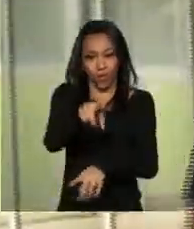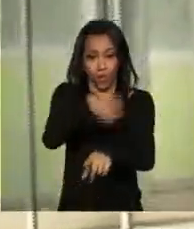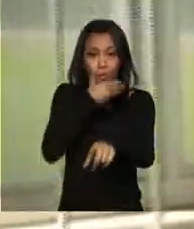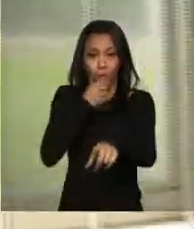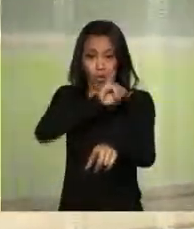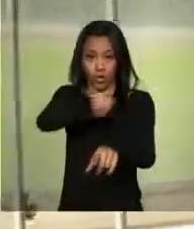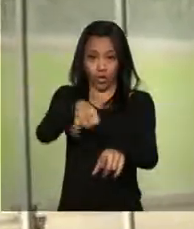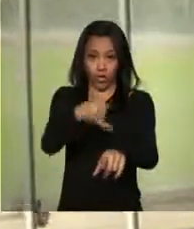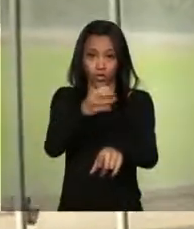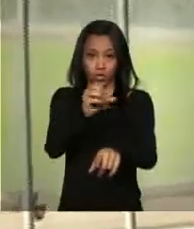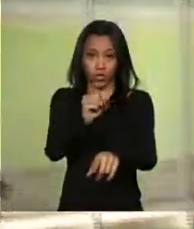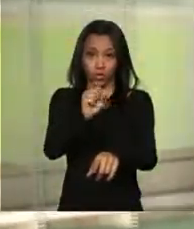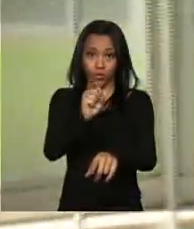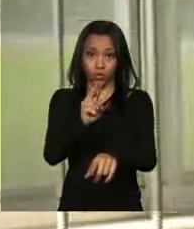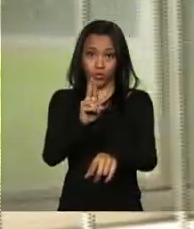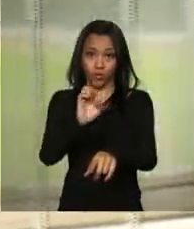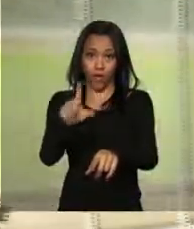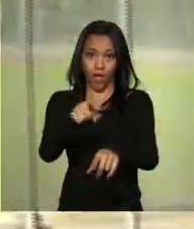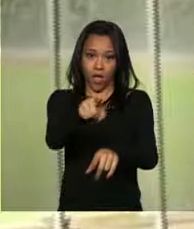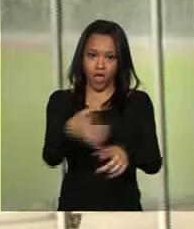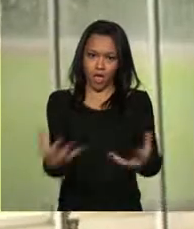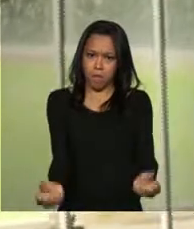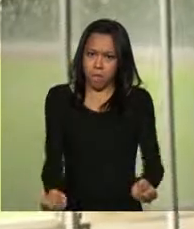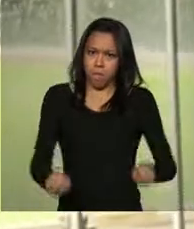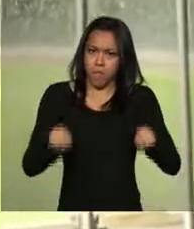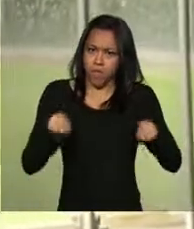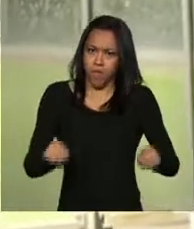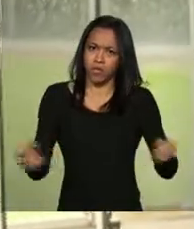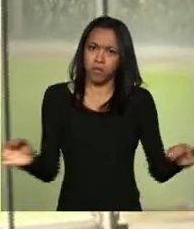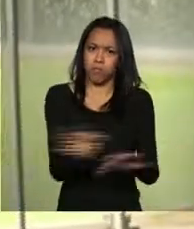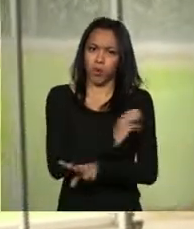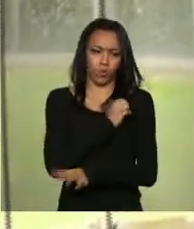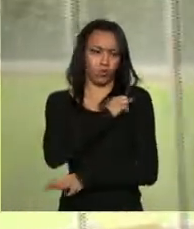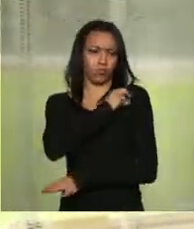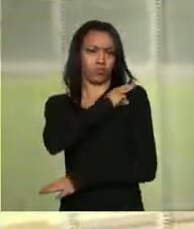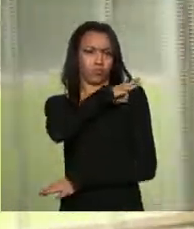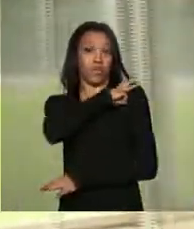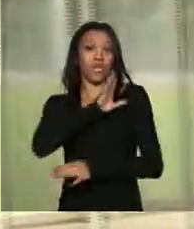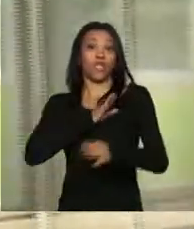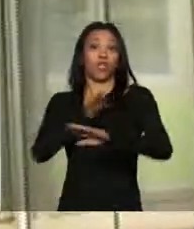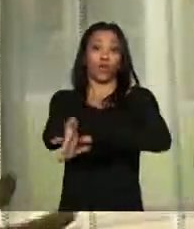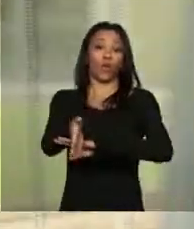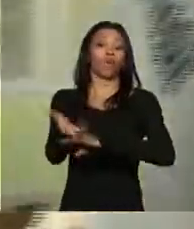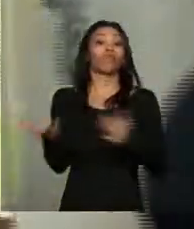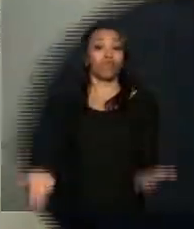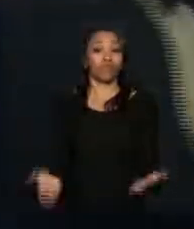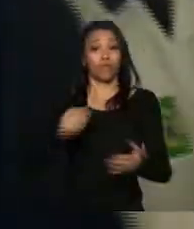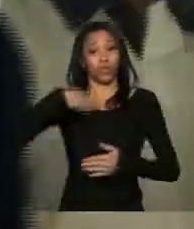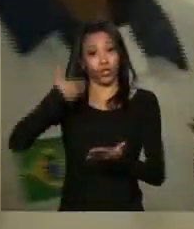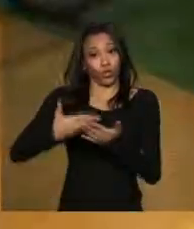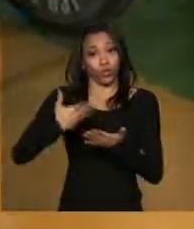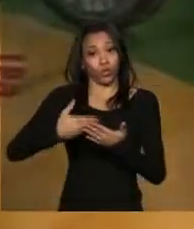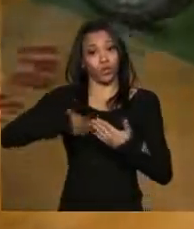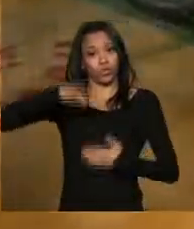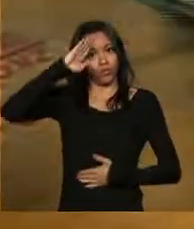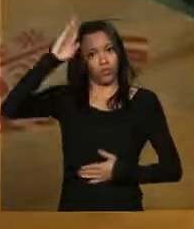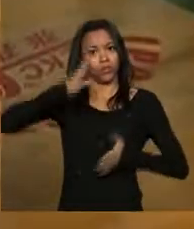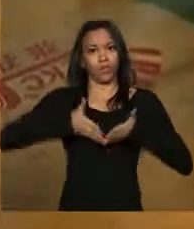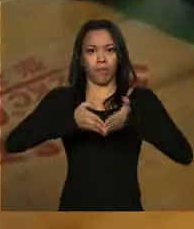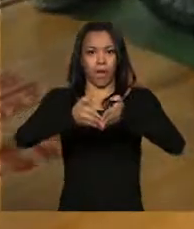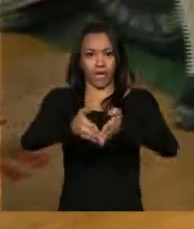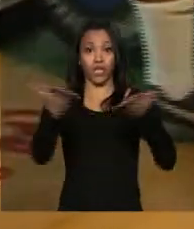do levantamento de peso. Depois de acabar o ensino médio, ele ingressou na Marinha e hoje recebe o Bolsa Atleta do Ministério